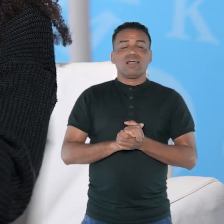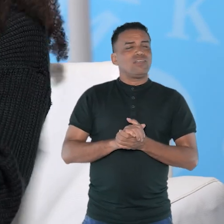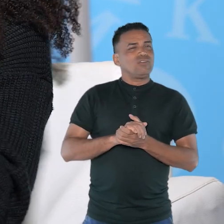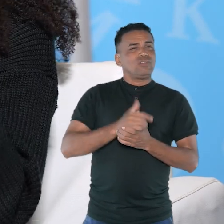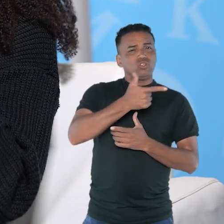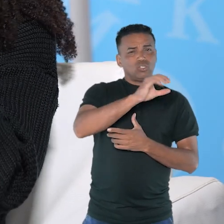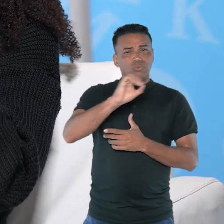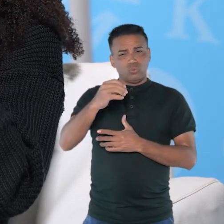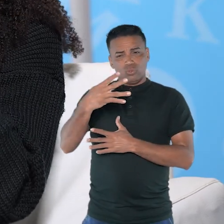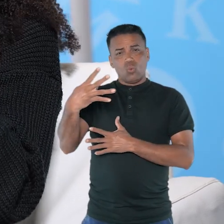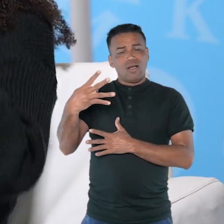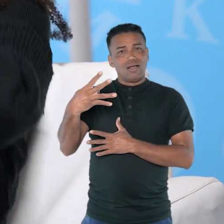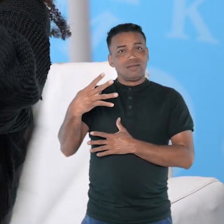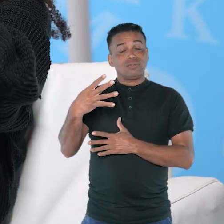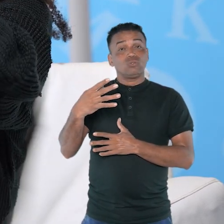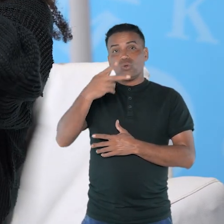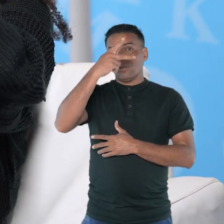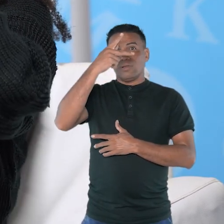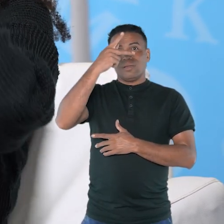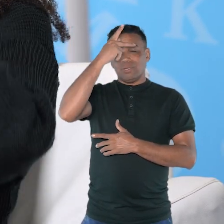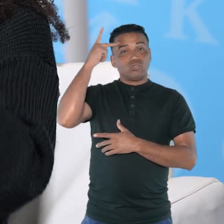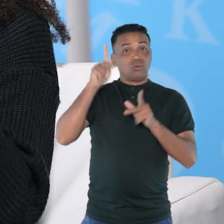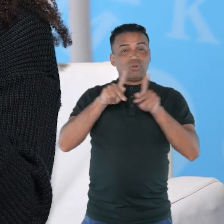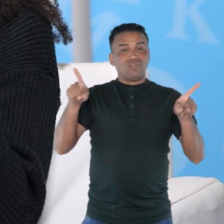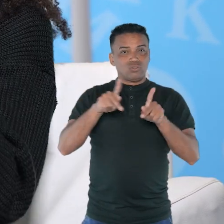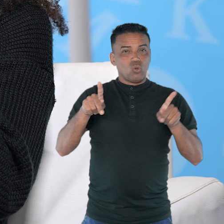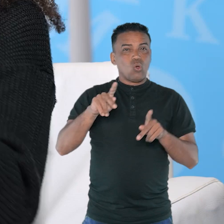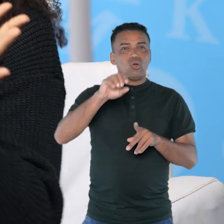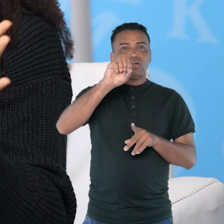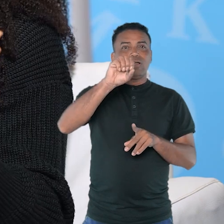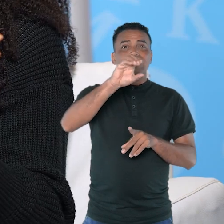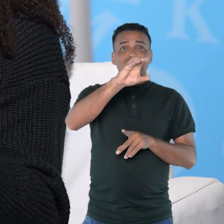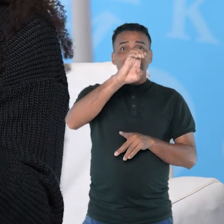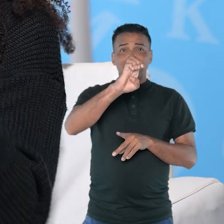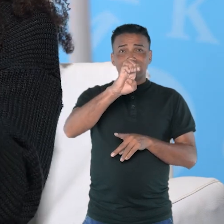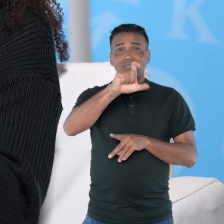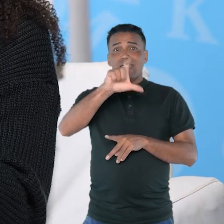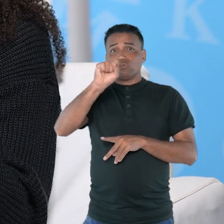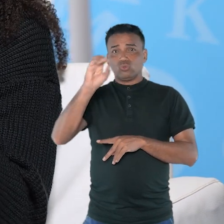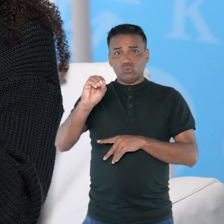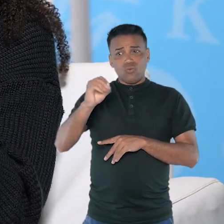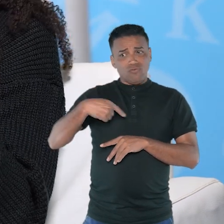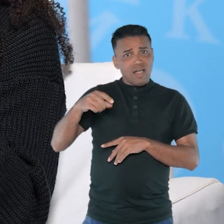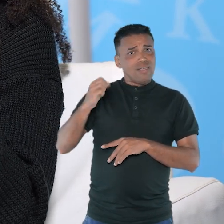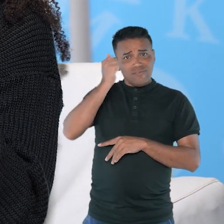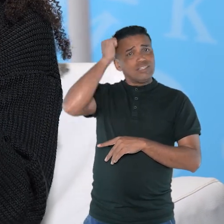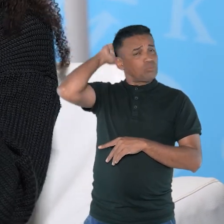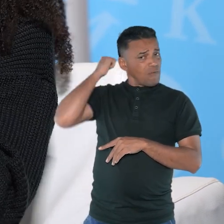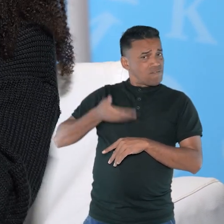e meus professores, um professor especialmente falou para mim, o professor Celso de Filosofia, falou assim, Andressa, vai lá, você vai fazer o